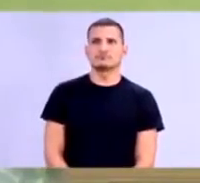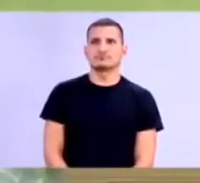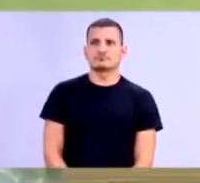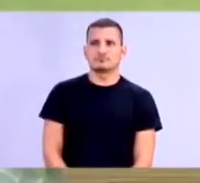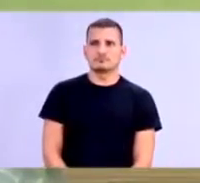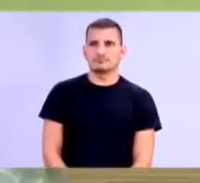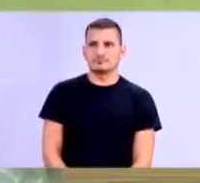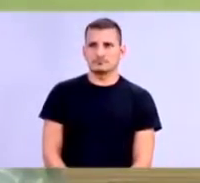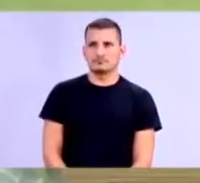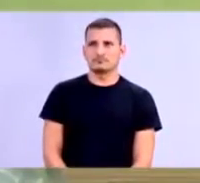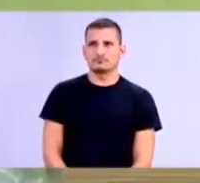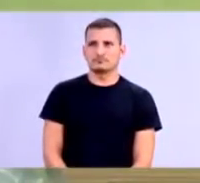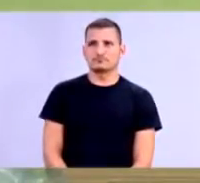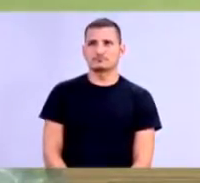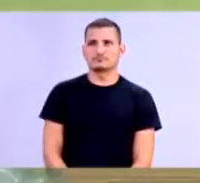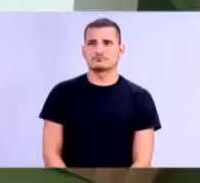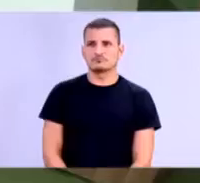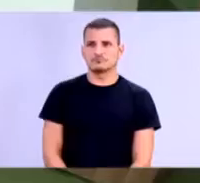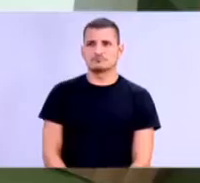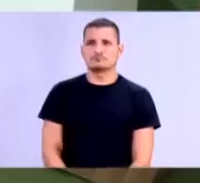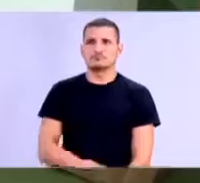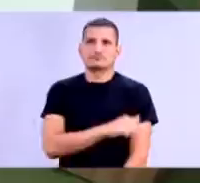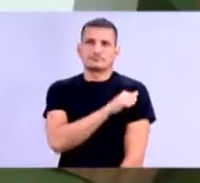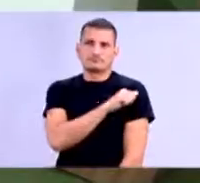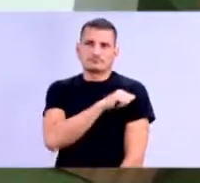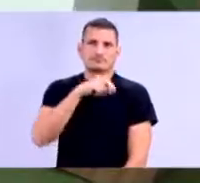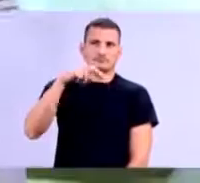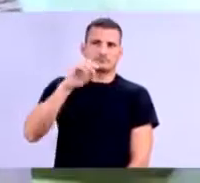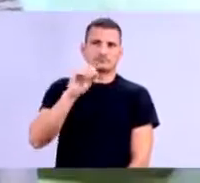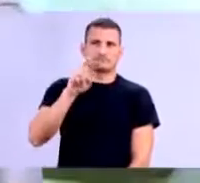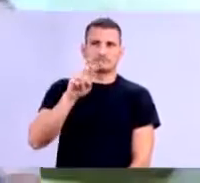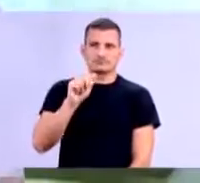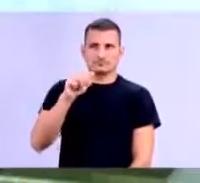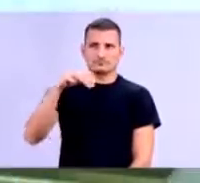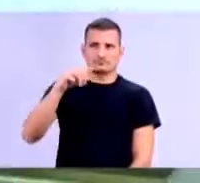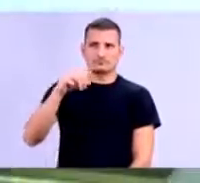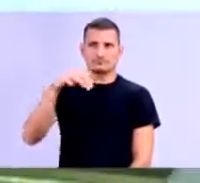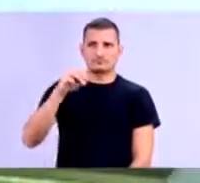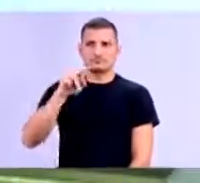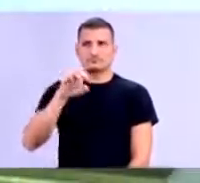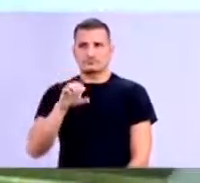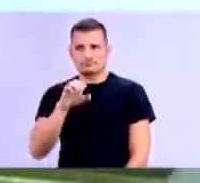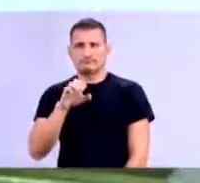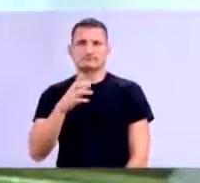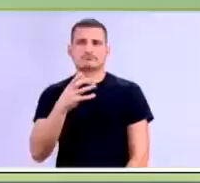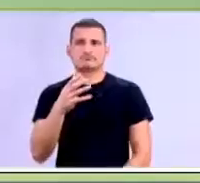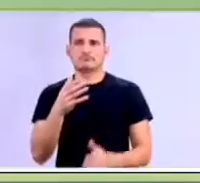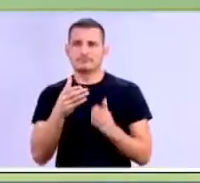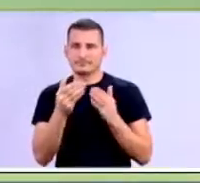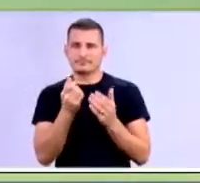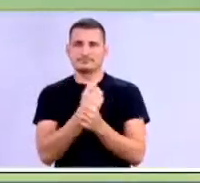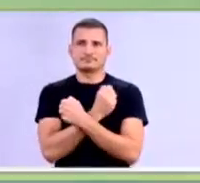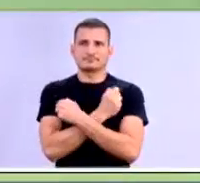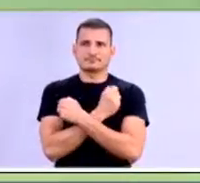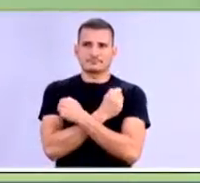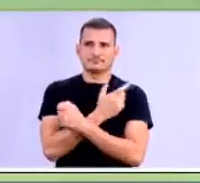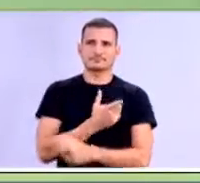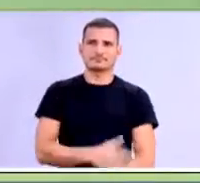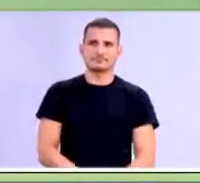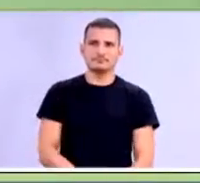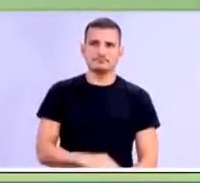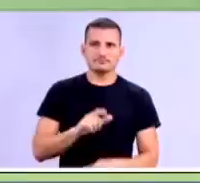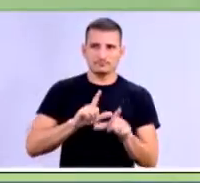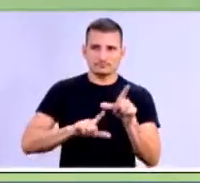outros alunos dos outros polos também, tá? Então, um abraço a todos, Nova Mamoré também, tá certo? Então, vamos lá, letra B.